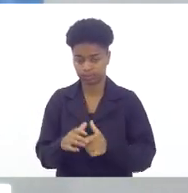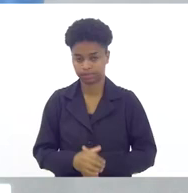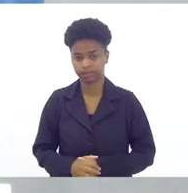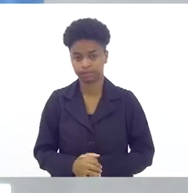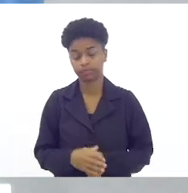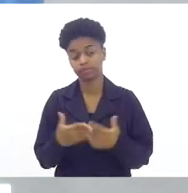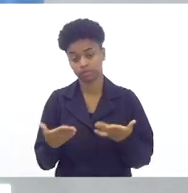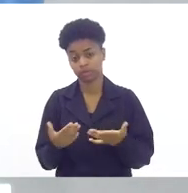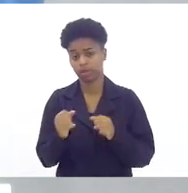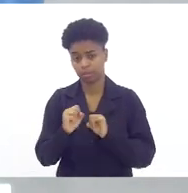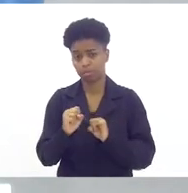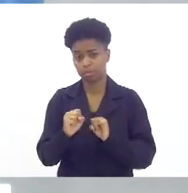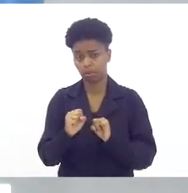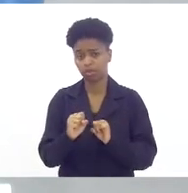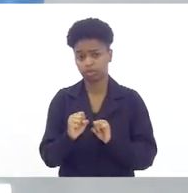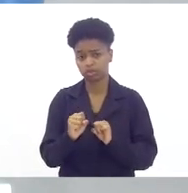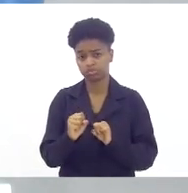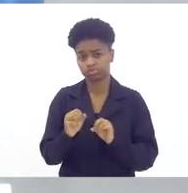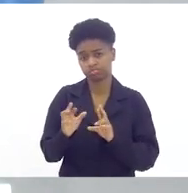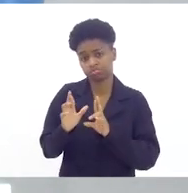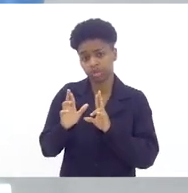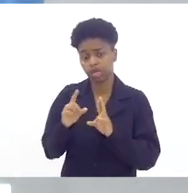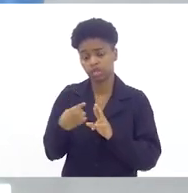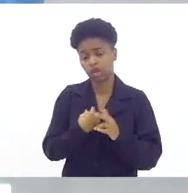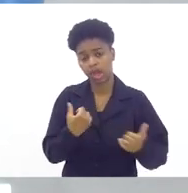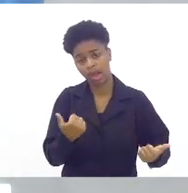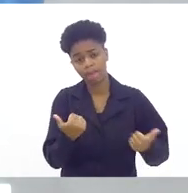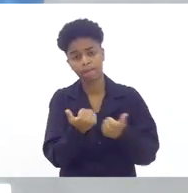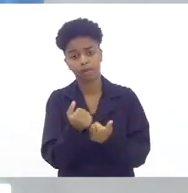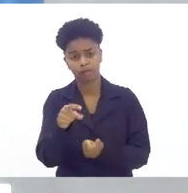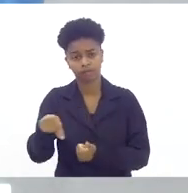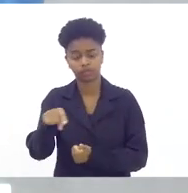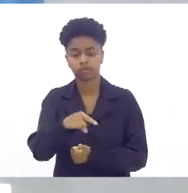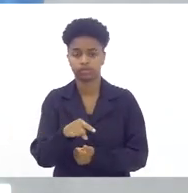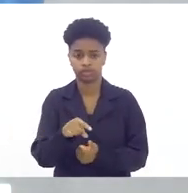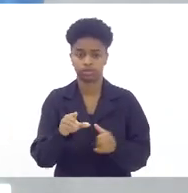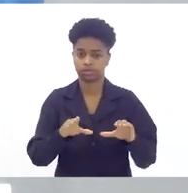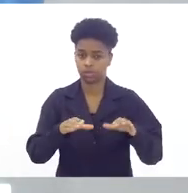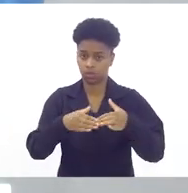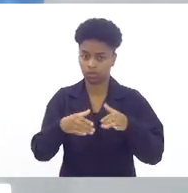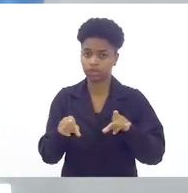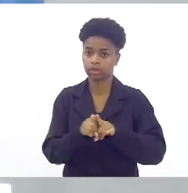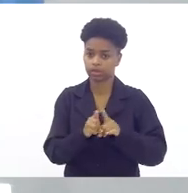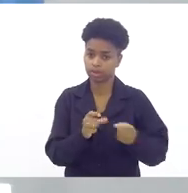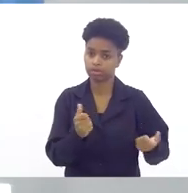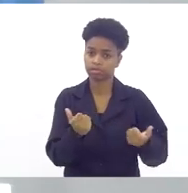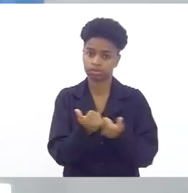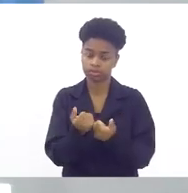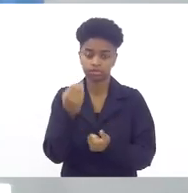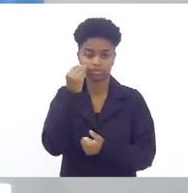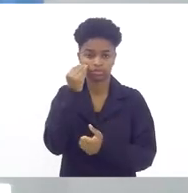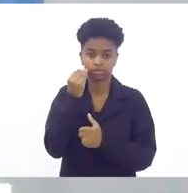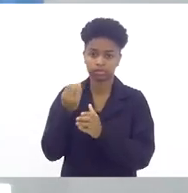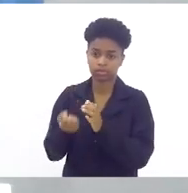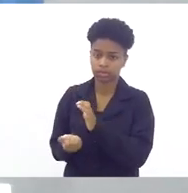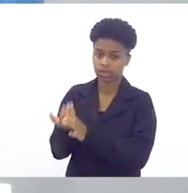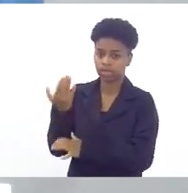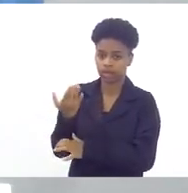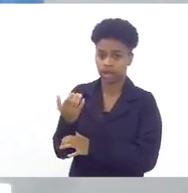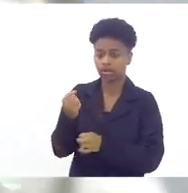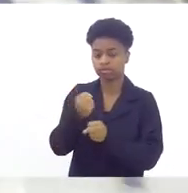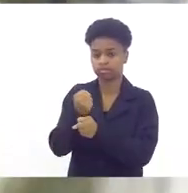pode contar com gabinete com essa comissão né para para a instalação do desse Instituto Federal